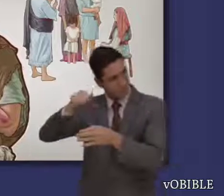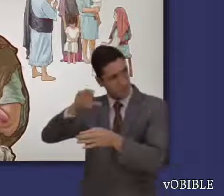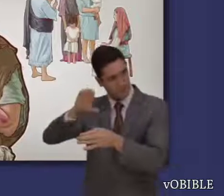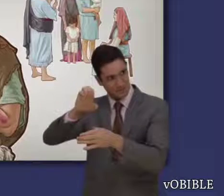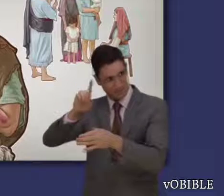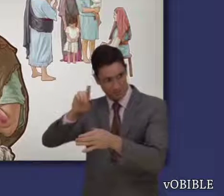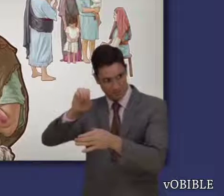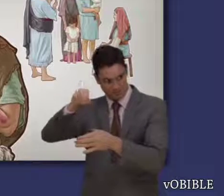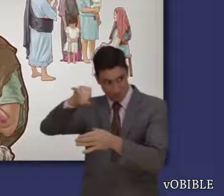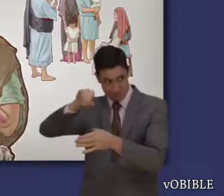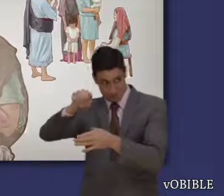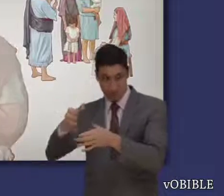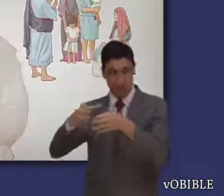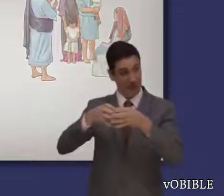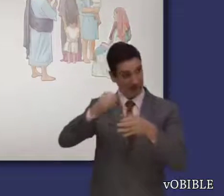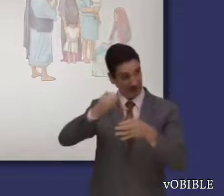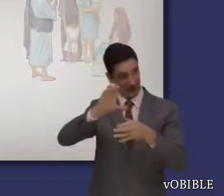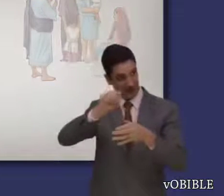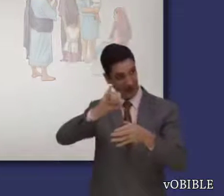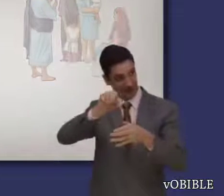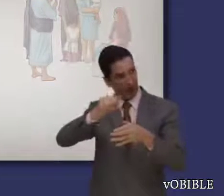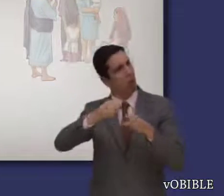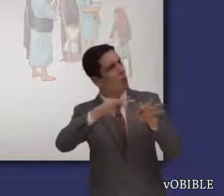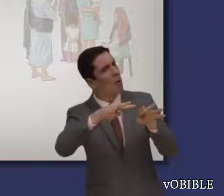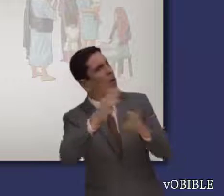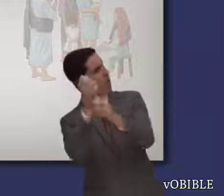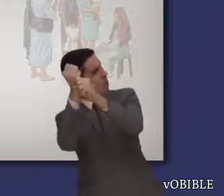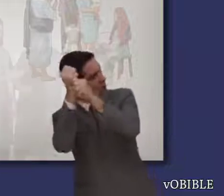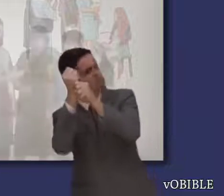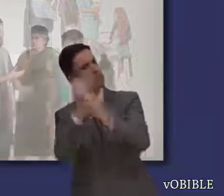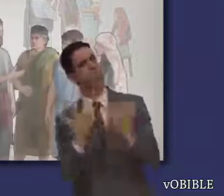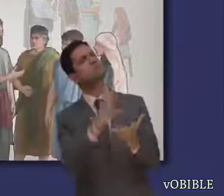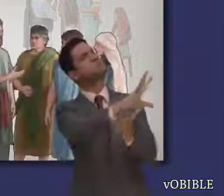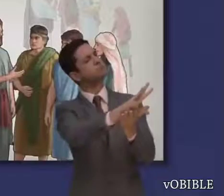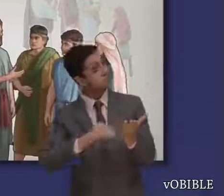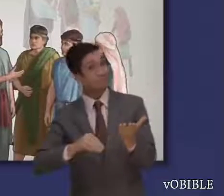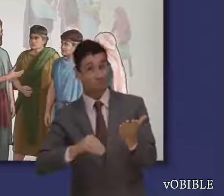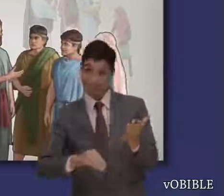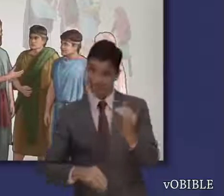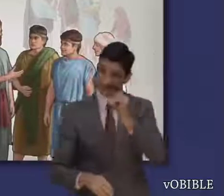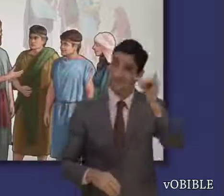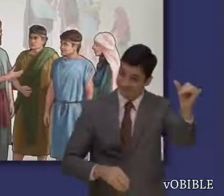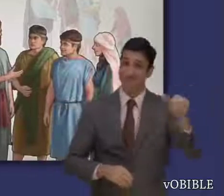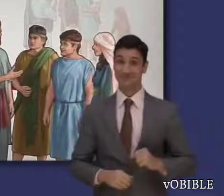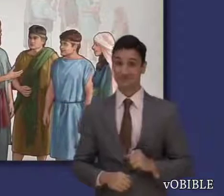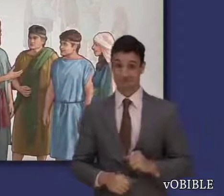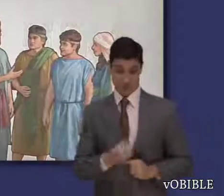Paulo conta que o exemplo de perseverança deles se tornou conhecido nas congregações da Macedônia e da Acaia.